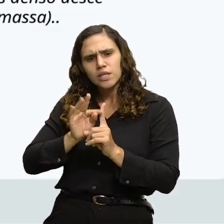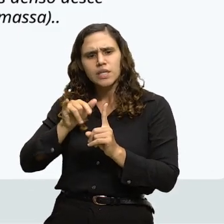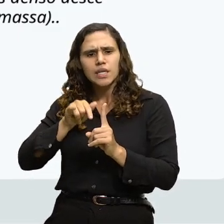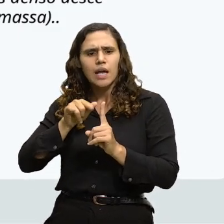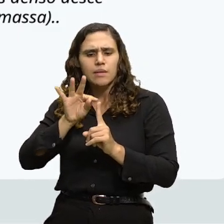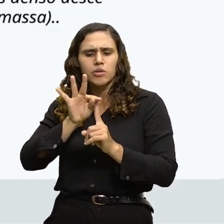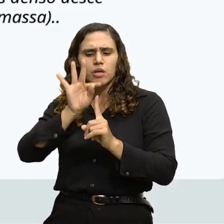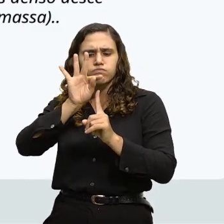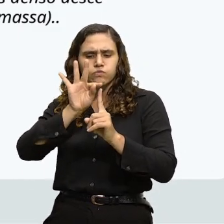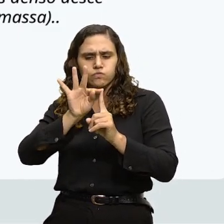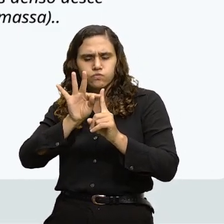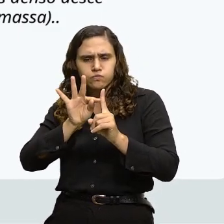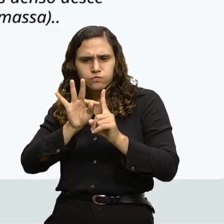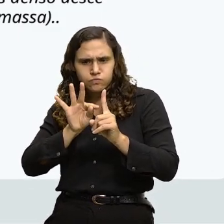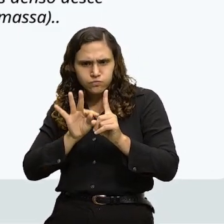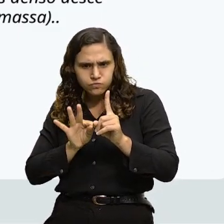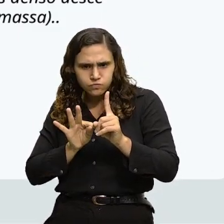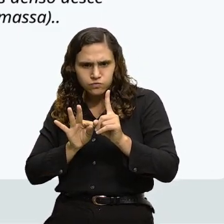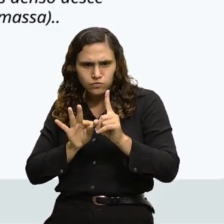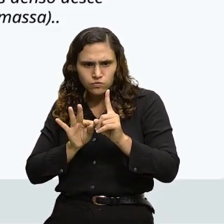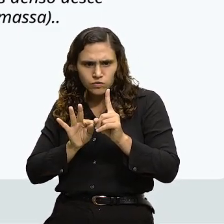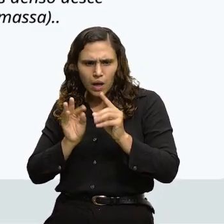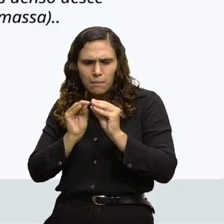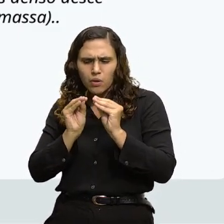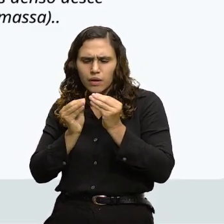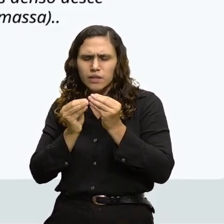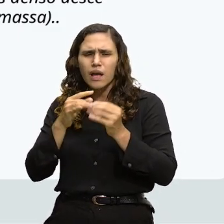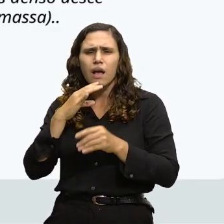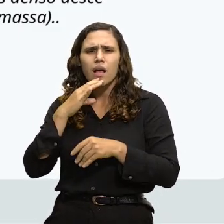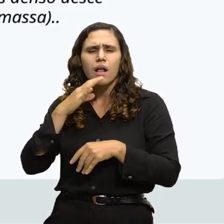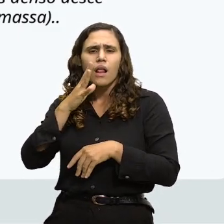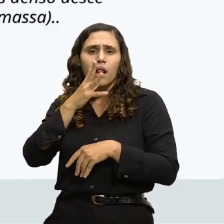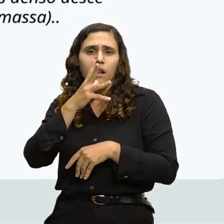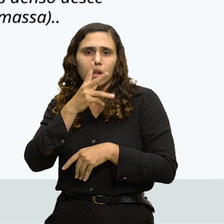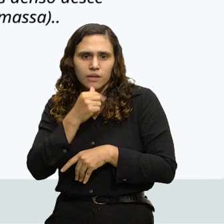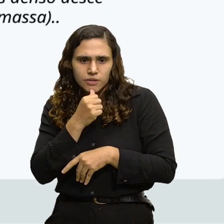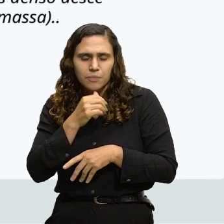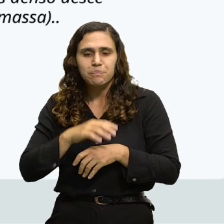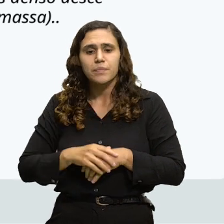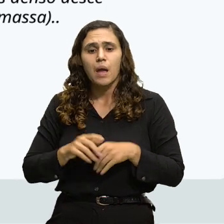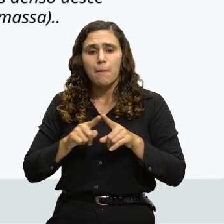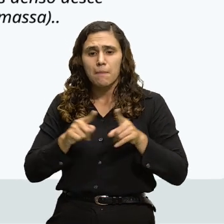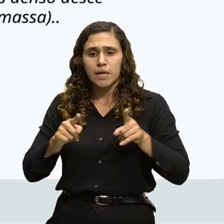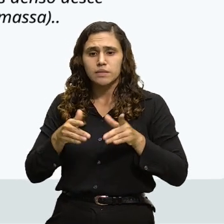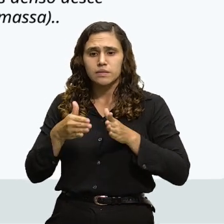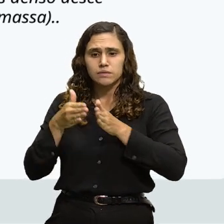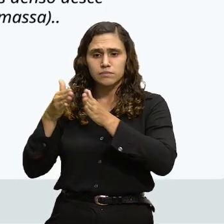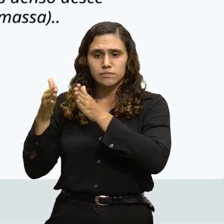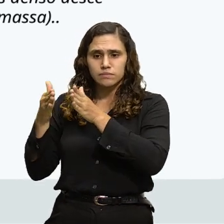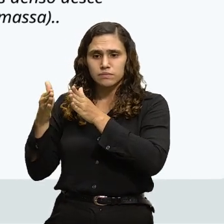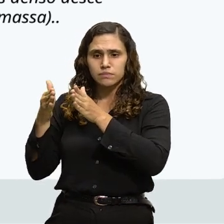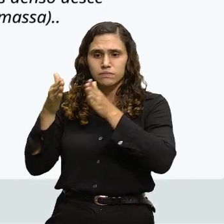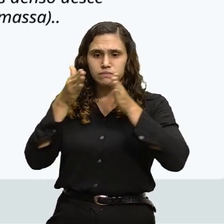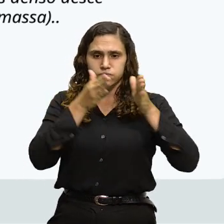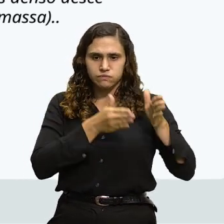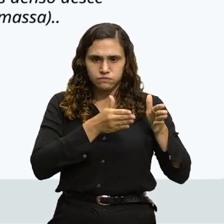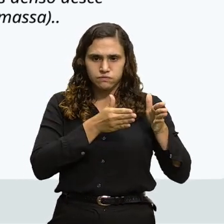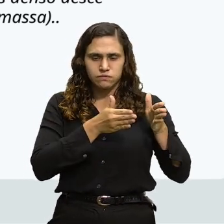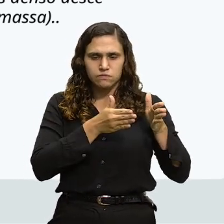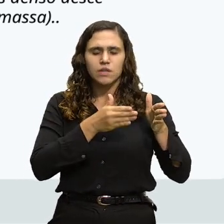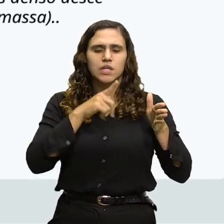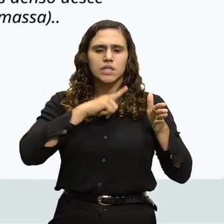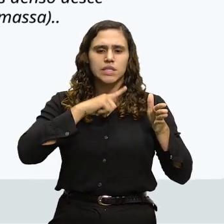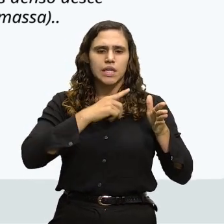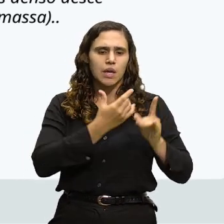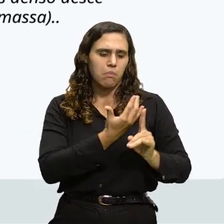temperatura. Então as moléculas ali elas estão se movimentando bem devagarzinho. Agora com o aumento de temperatura, quando eu boto uma chama para